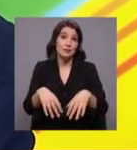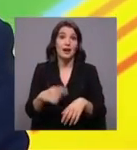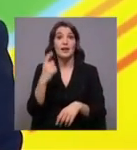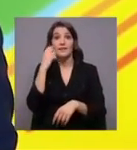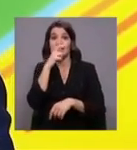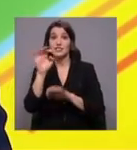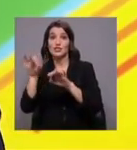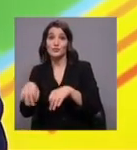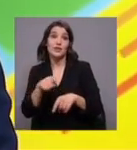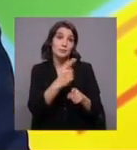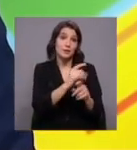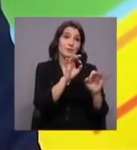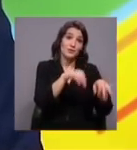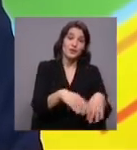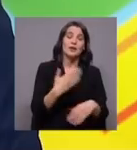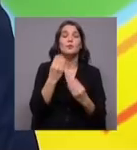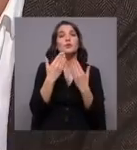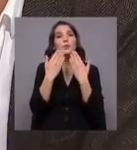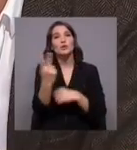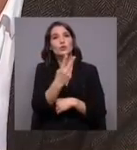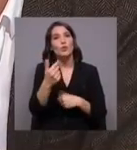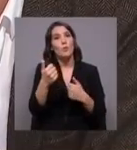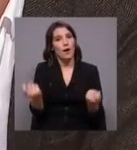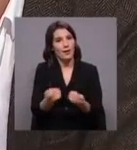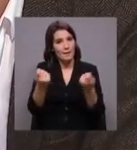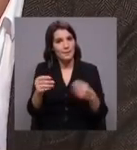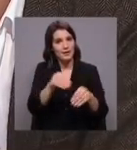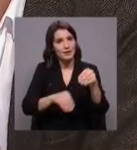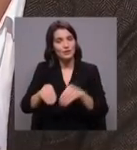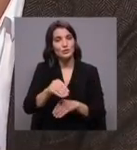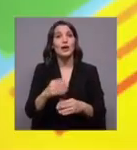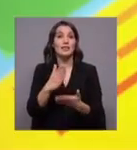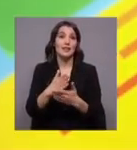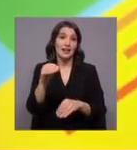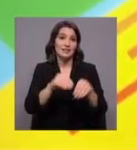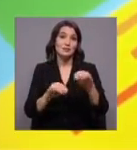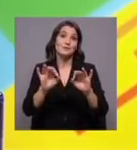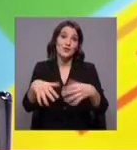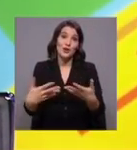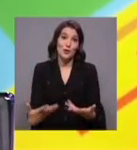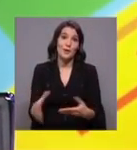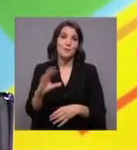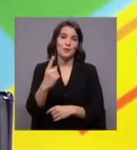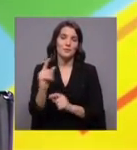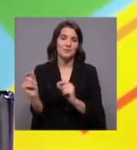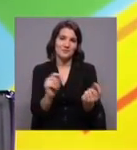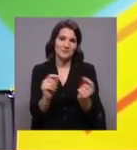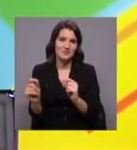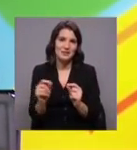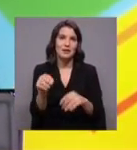o João Paulo II terminava a